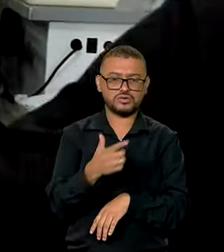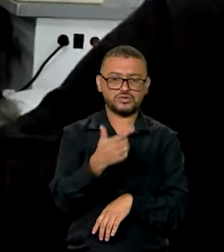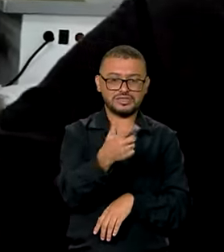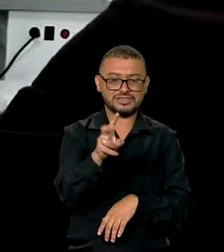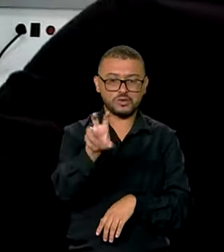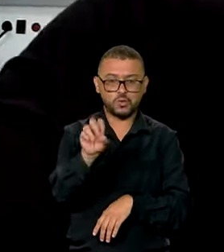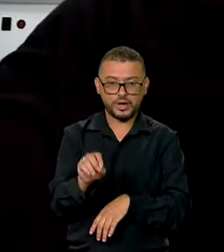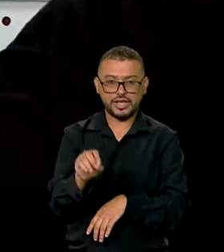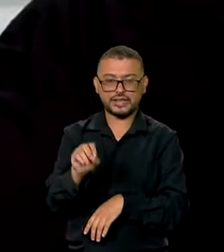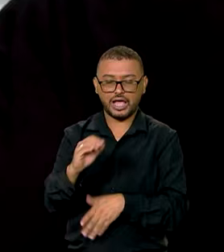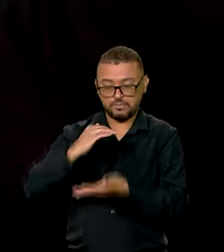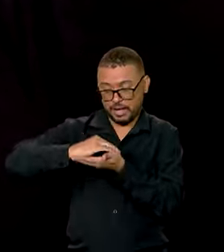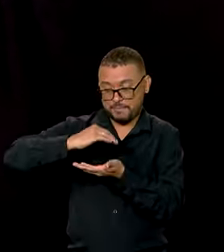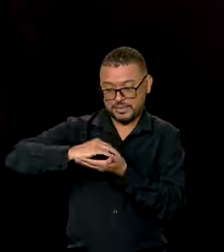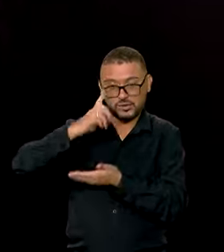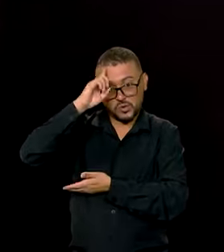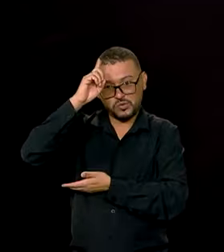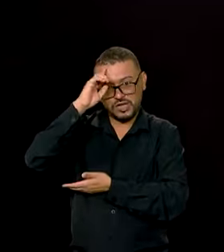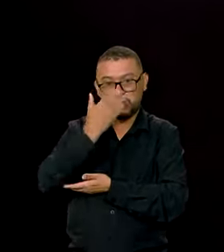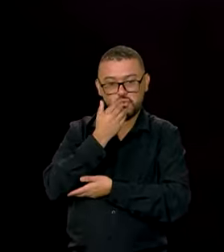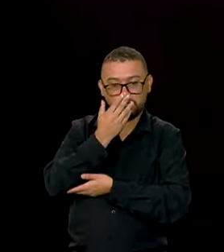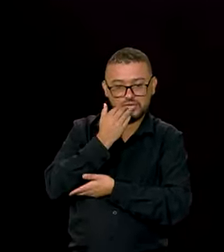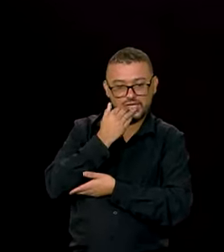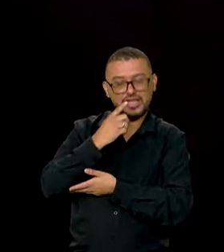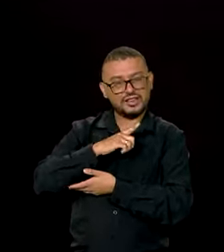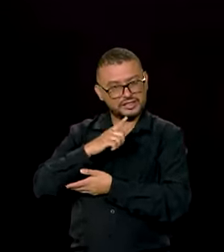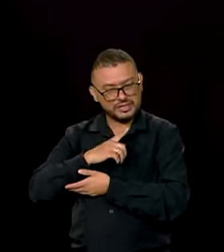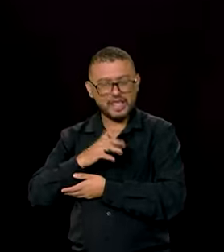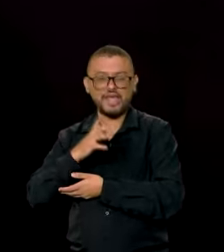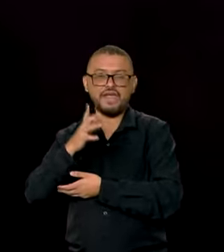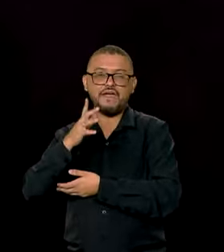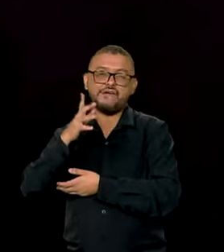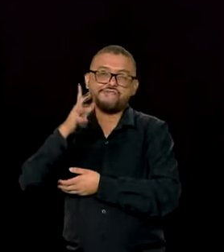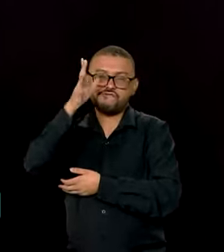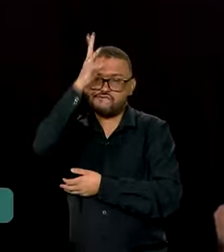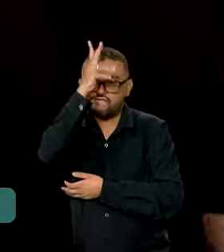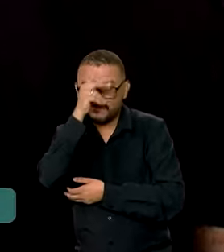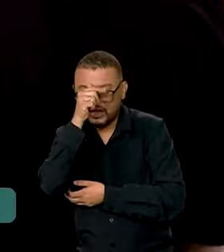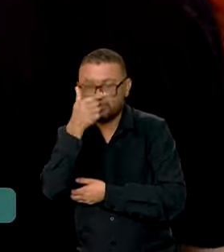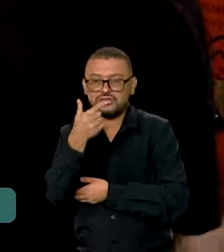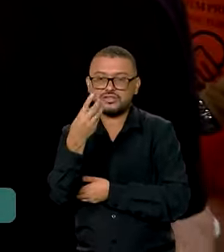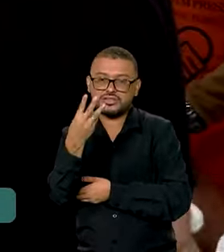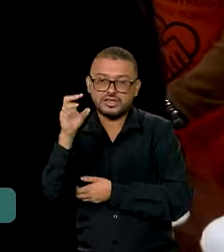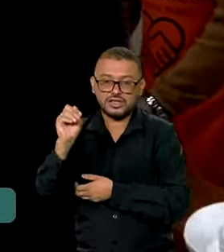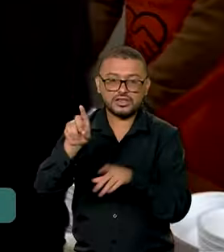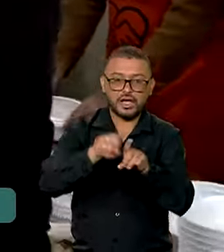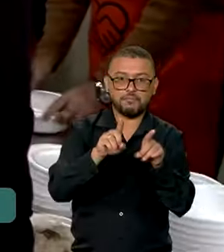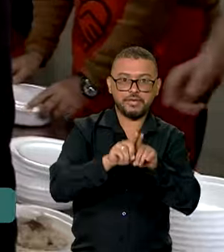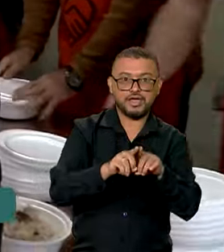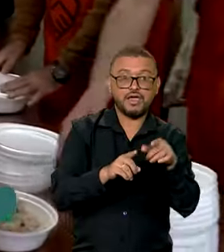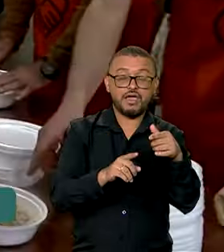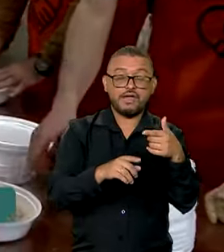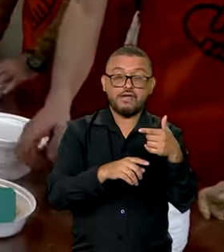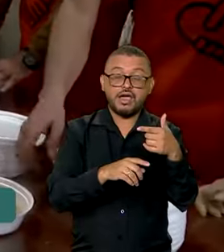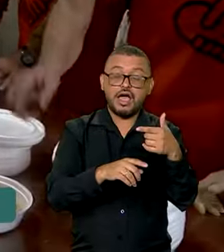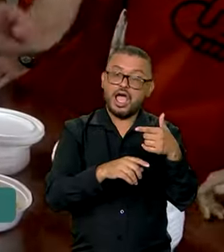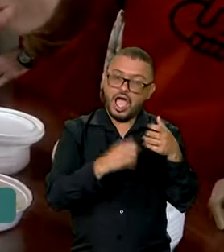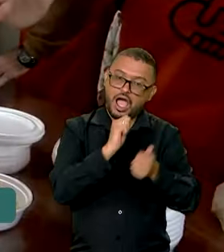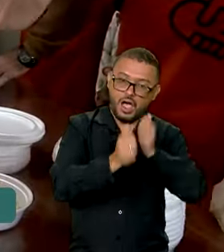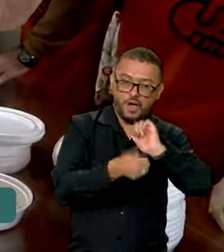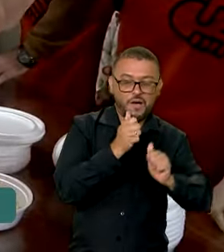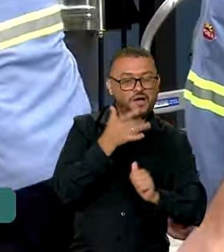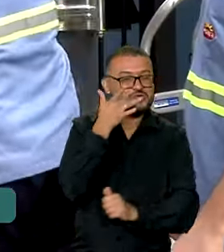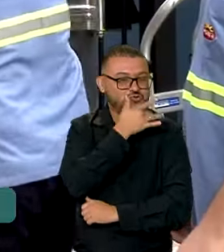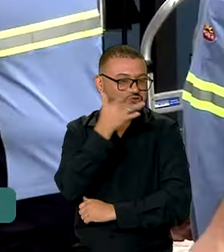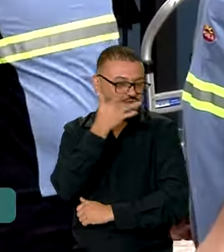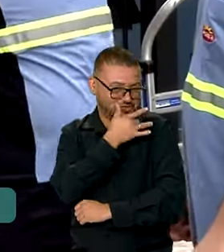250 marmitas por dia. São 30 quilos de frango e 25 quilos de arroz. O cardápio, uma boa